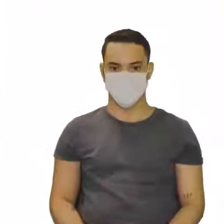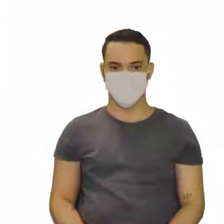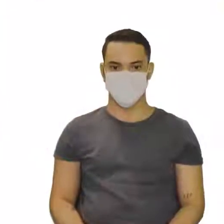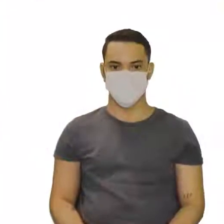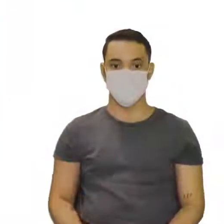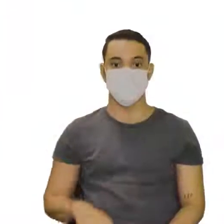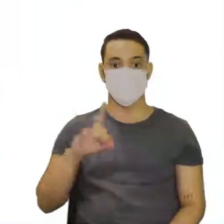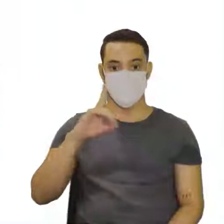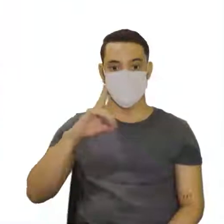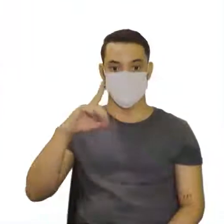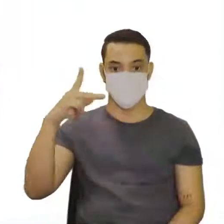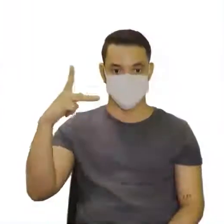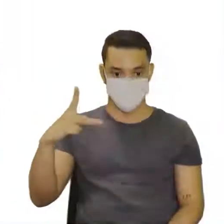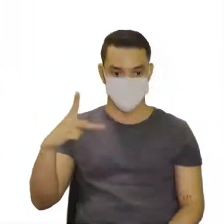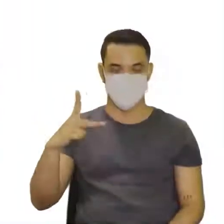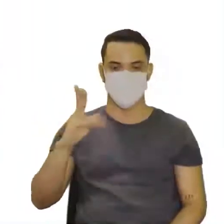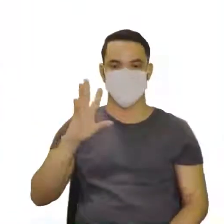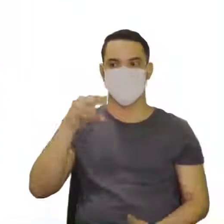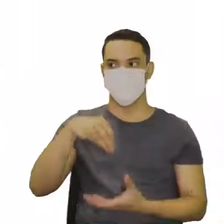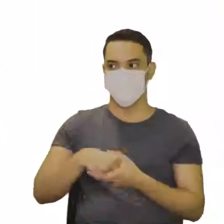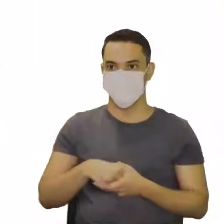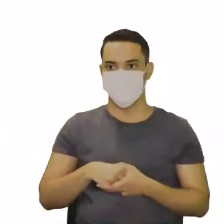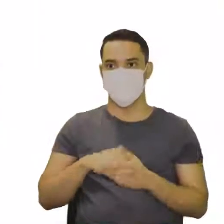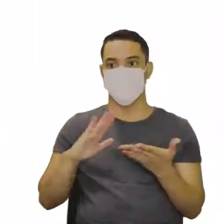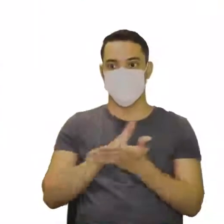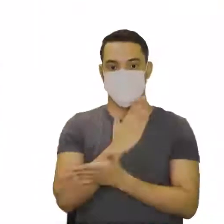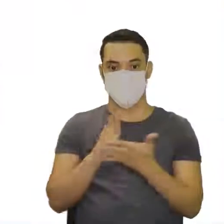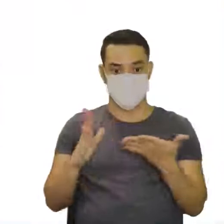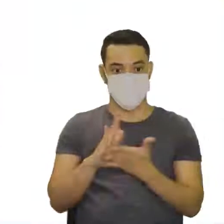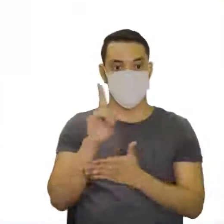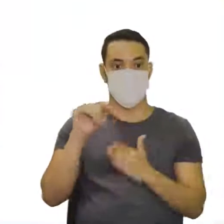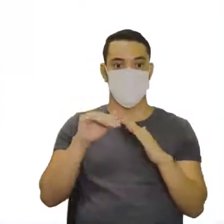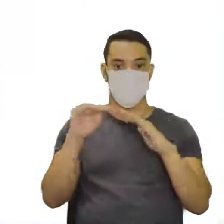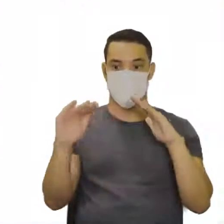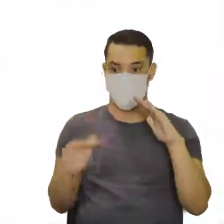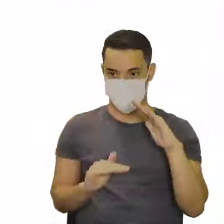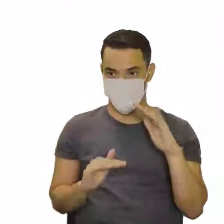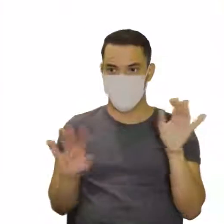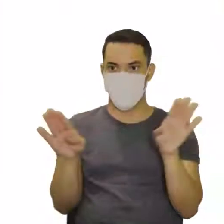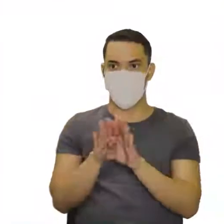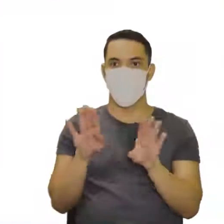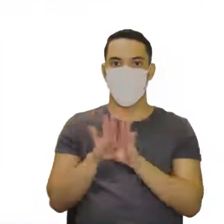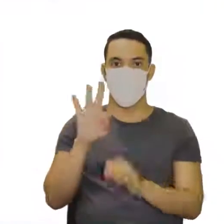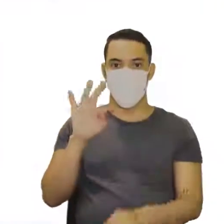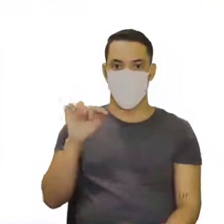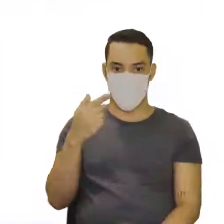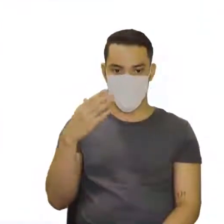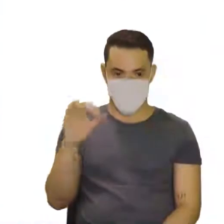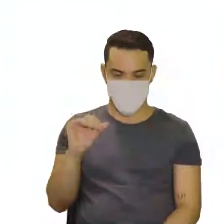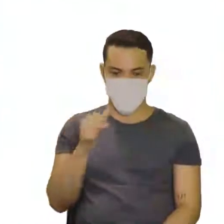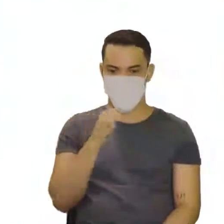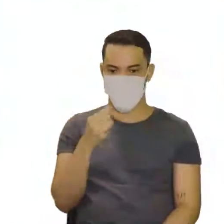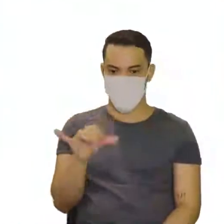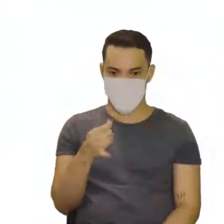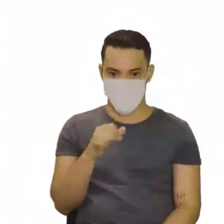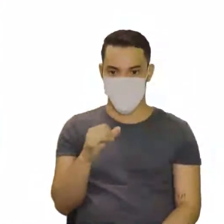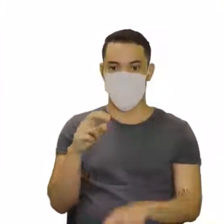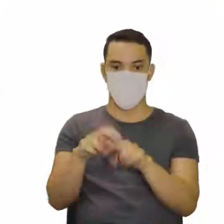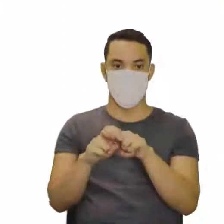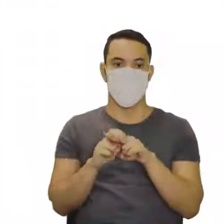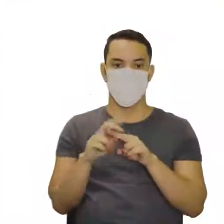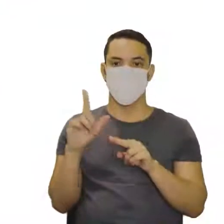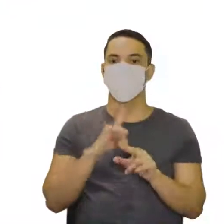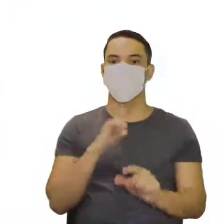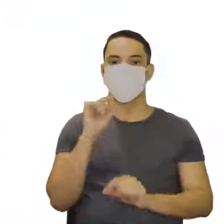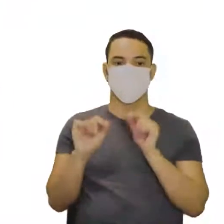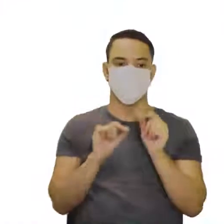a DDP nos terminais do aparelho é menor, ok? Que a tensão nominal do gerador elétrico. E isso se deve